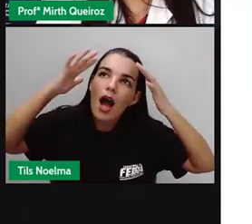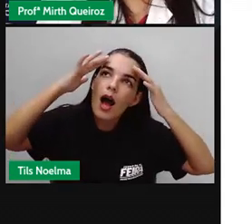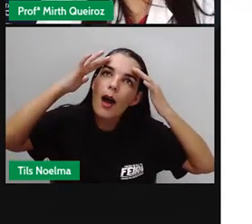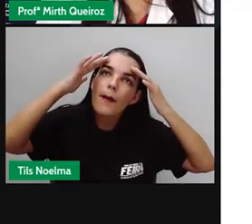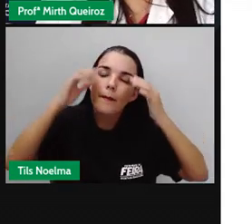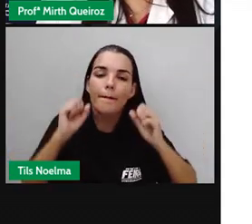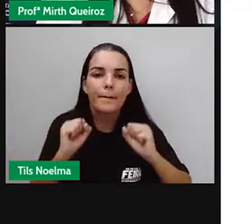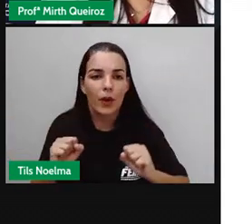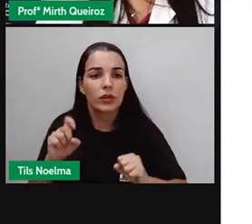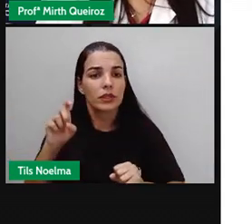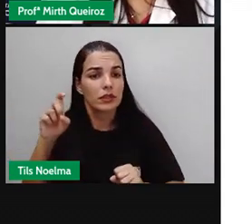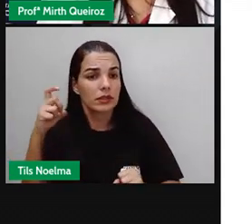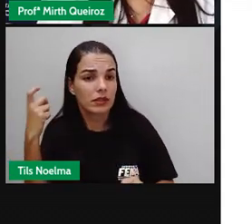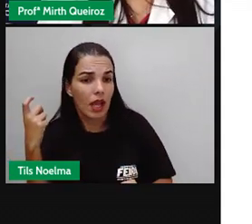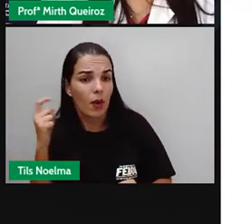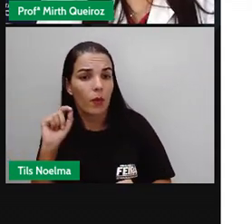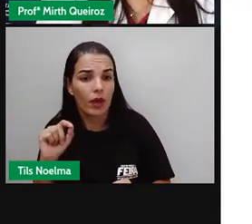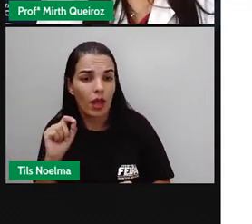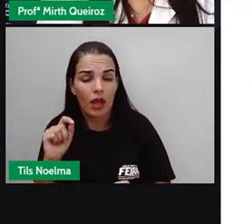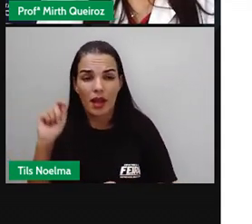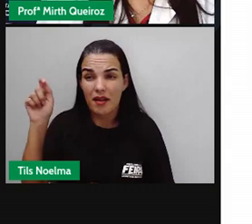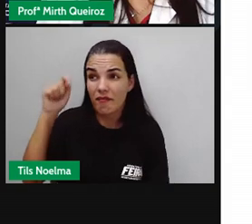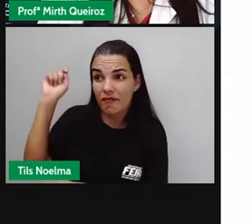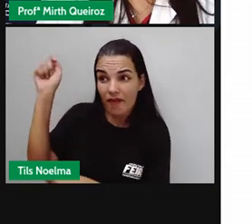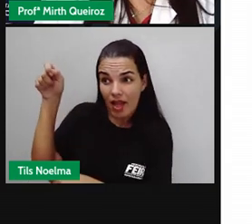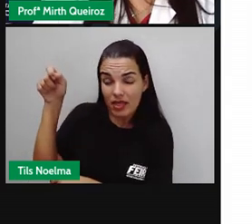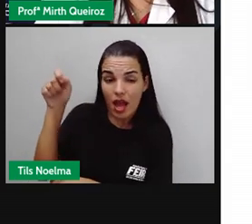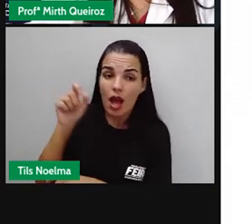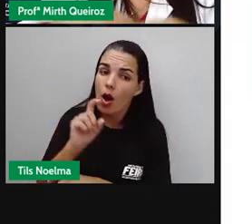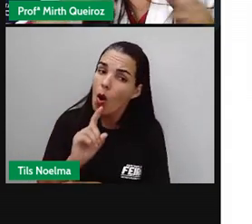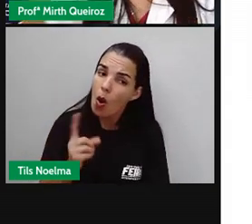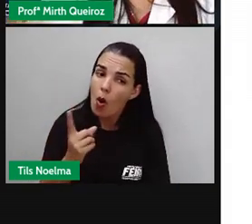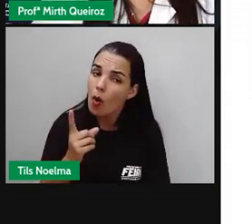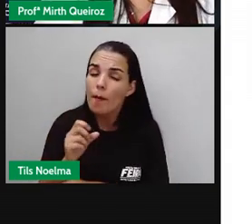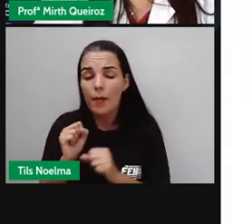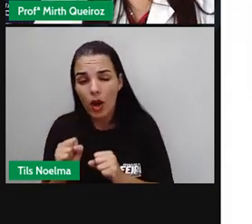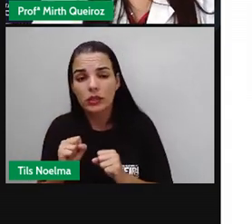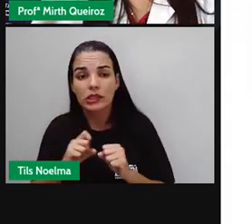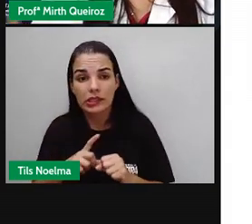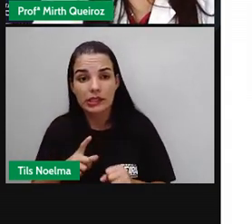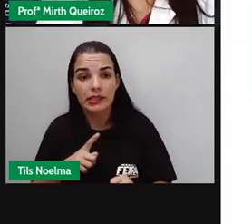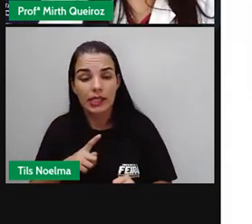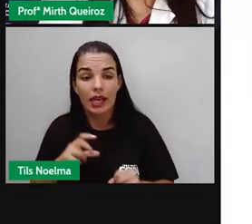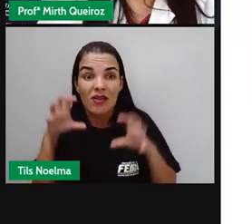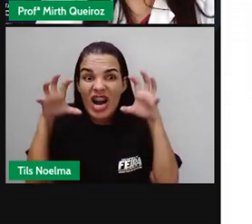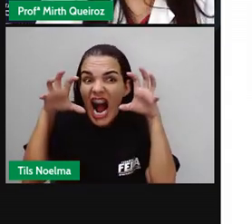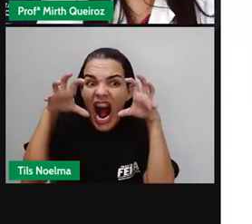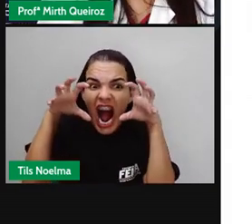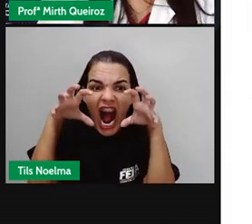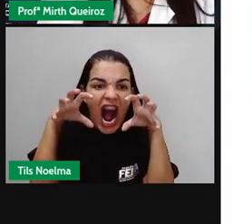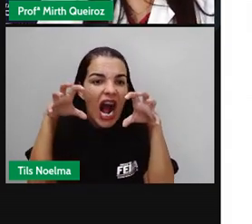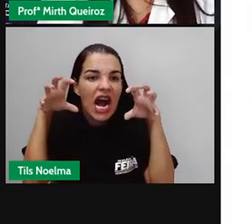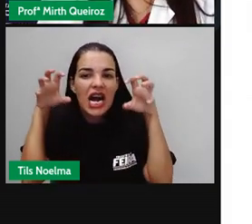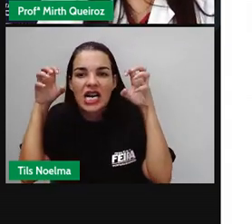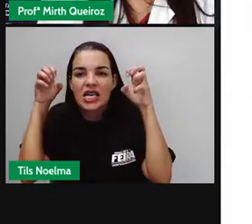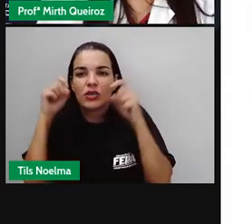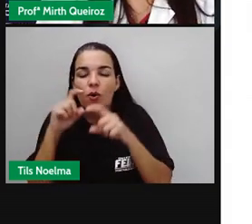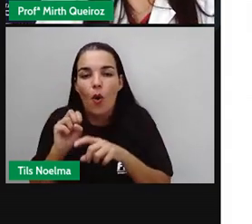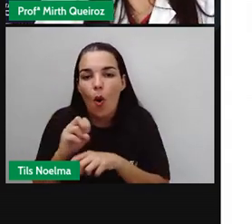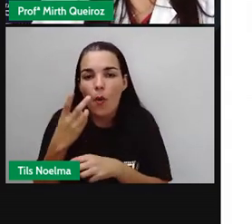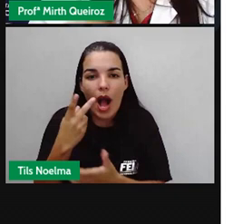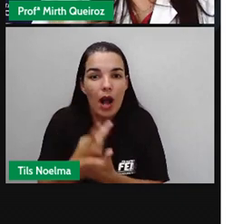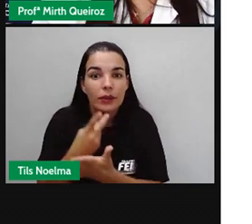uma fada, mas é um monstro, ou algum acontecimento surreal, né? Como acontece